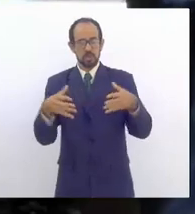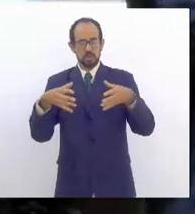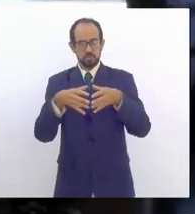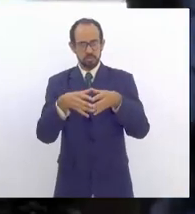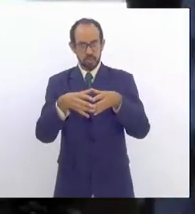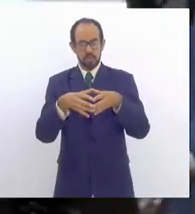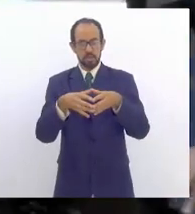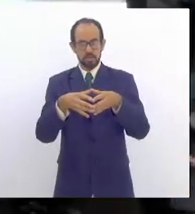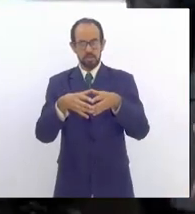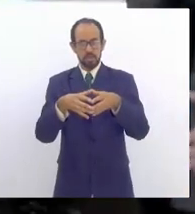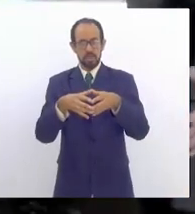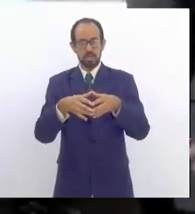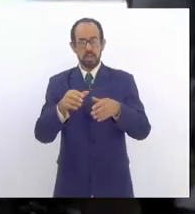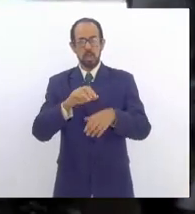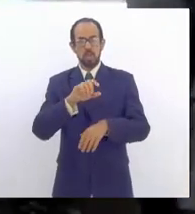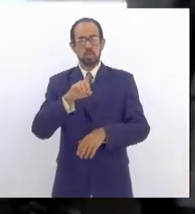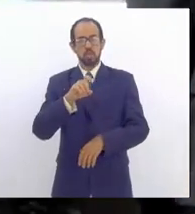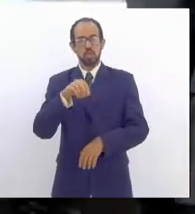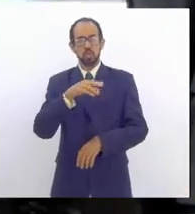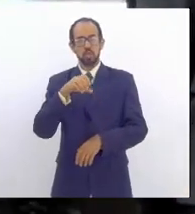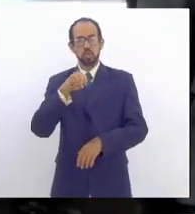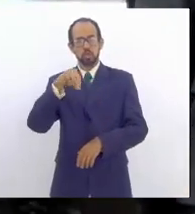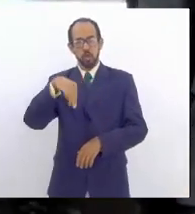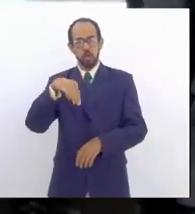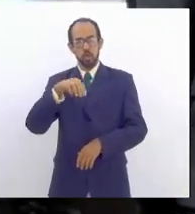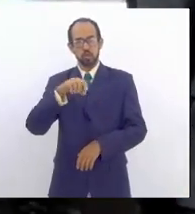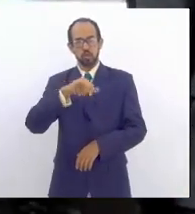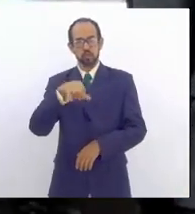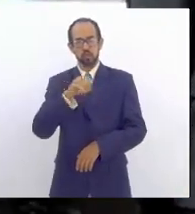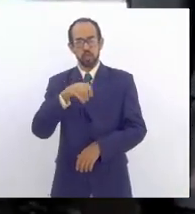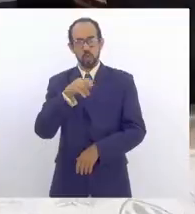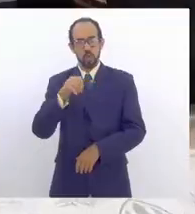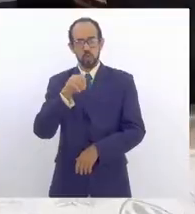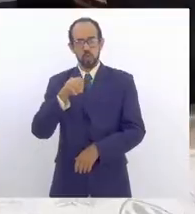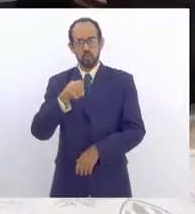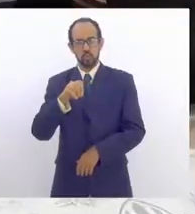Dom João VI, sob a regência do subtenente Márcio.